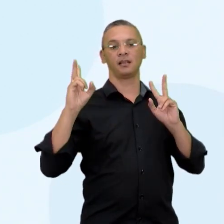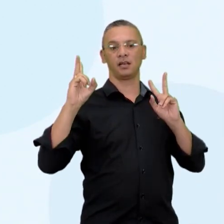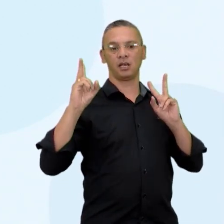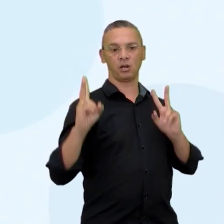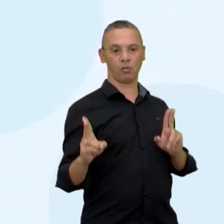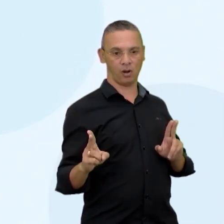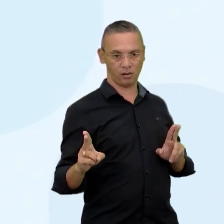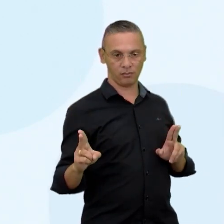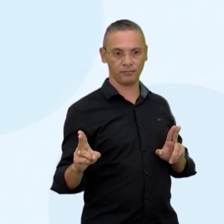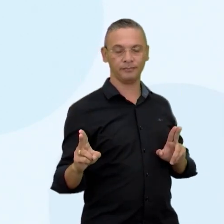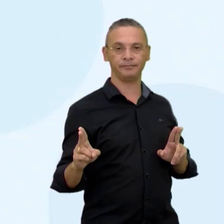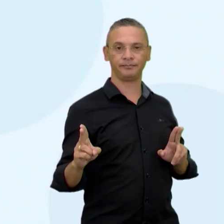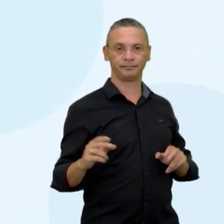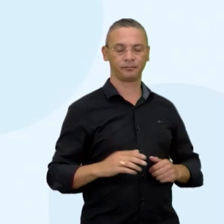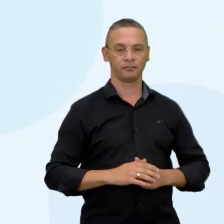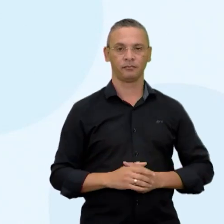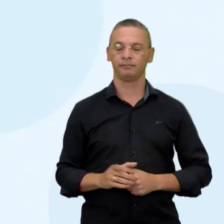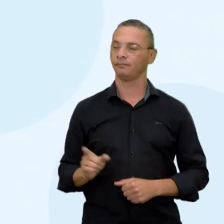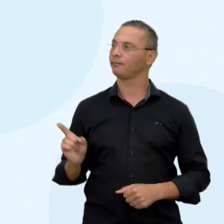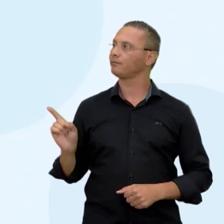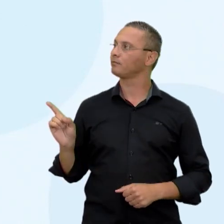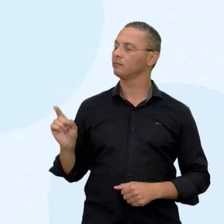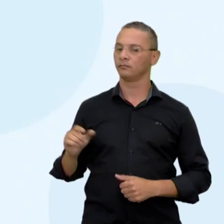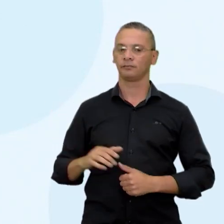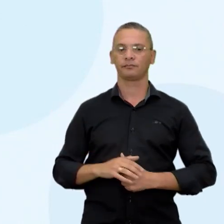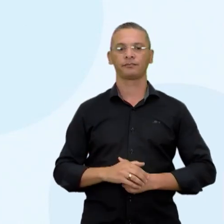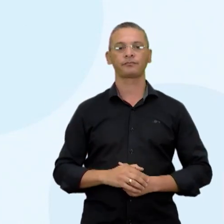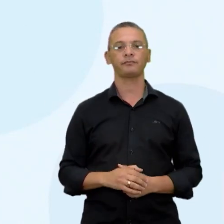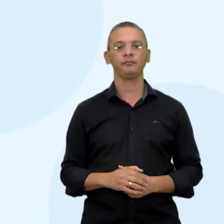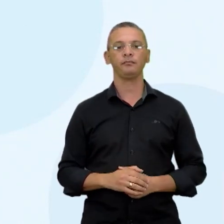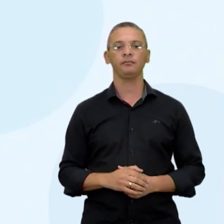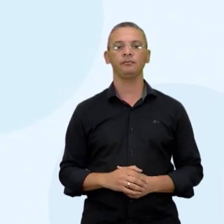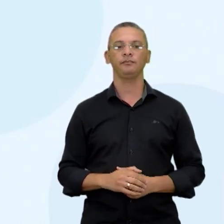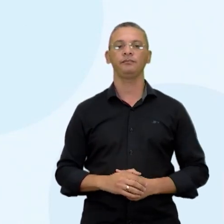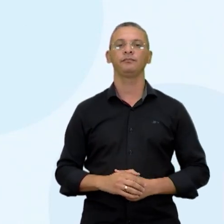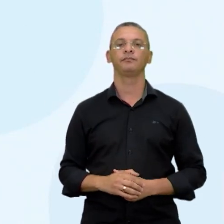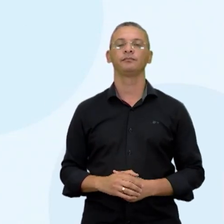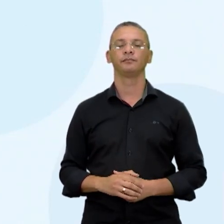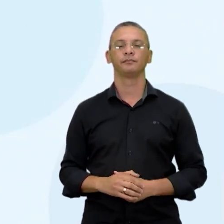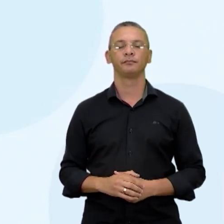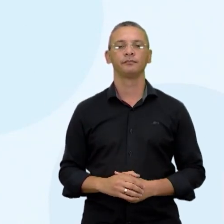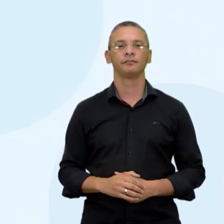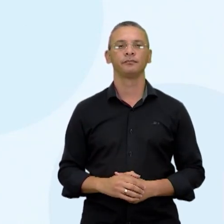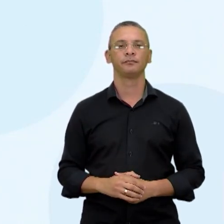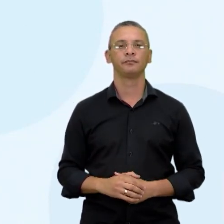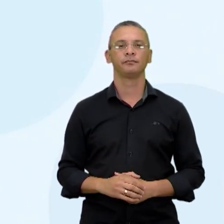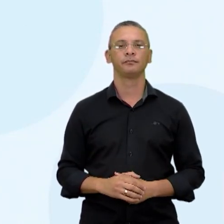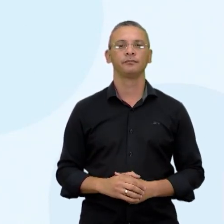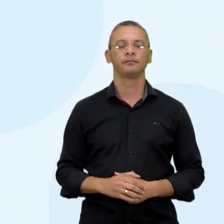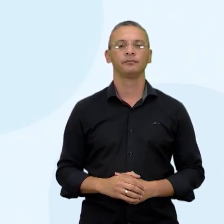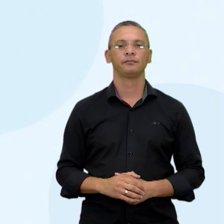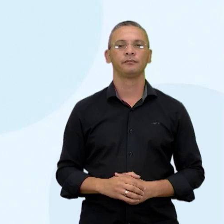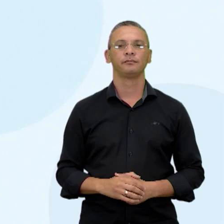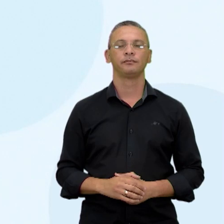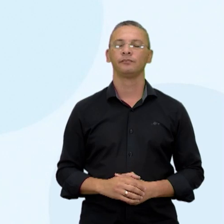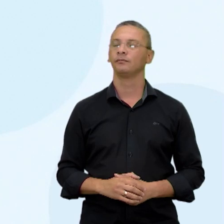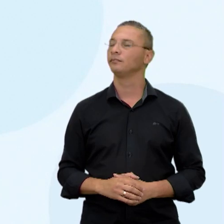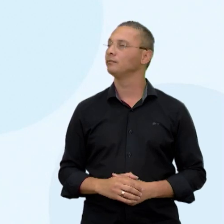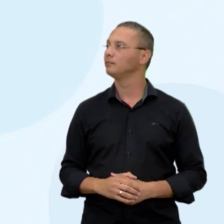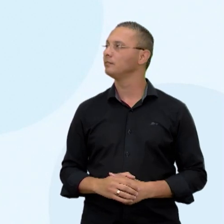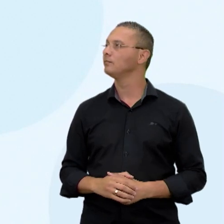não. Aqui. 2, 3, 4,